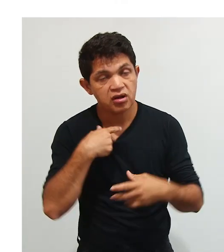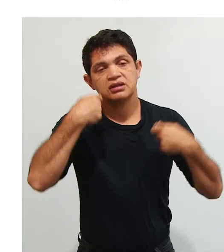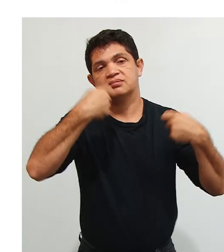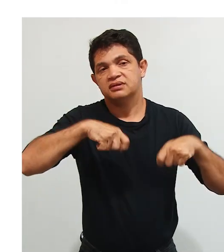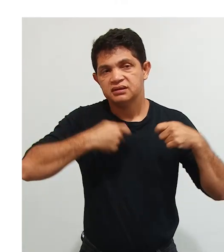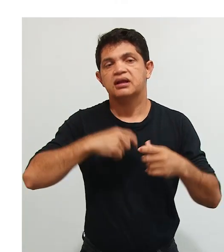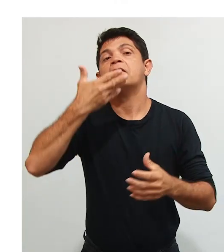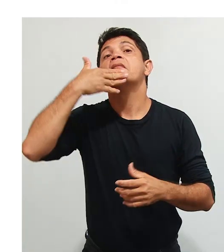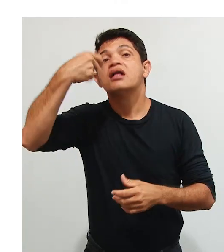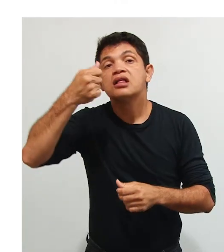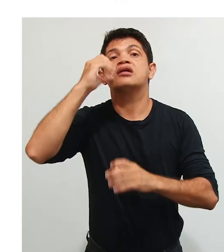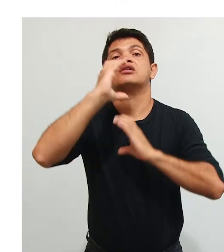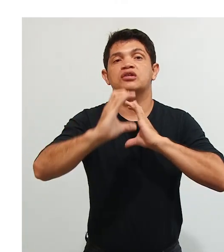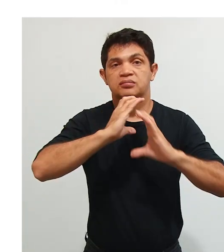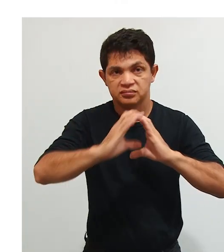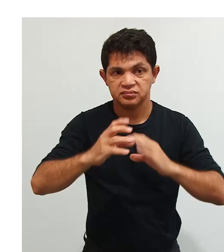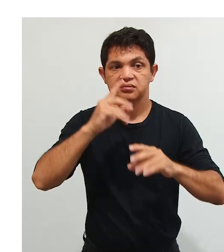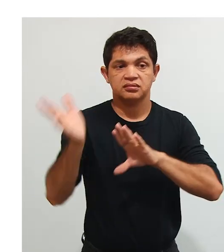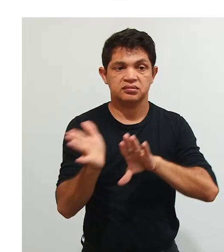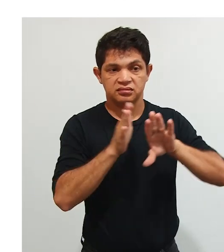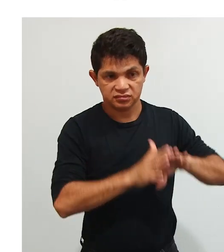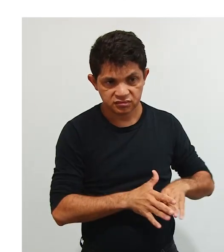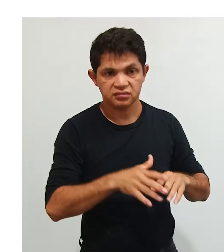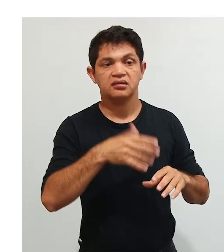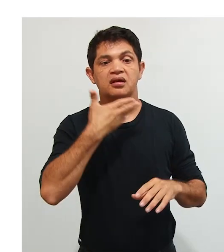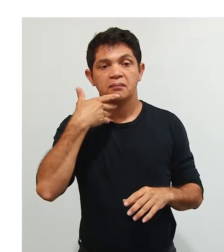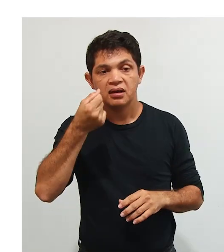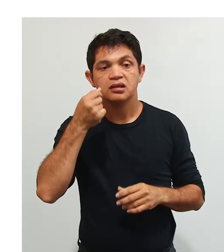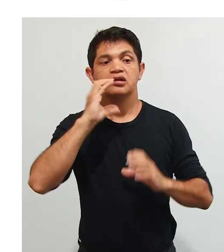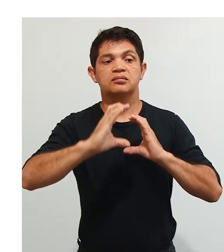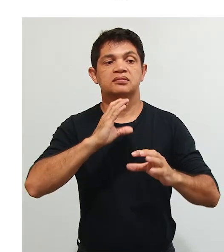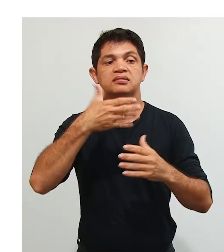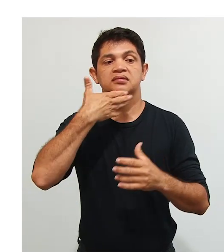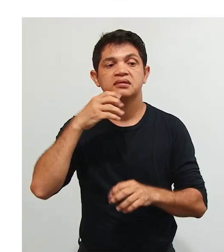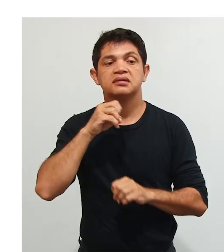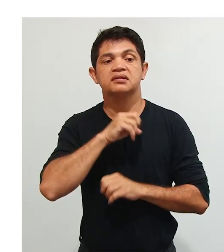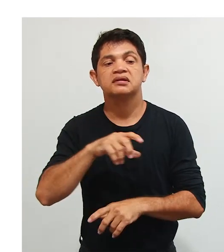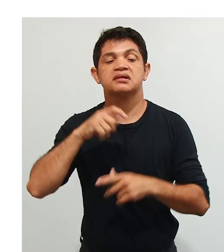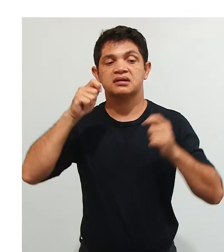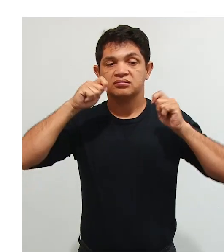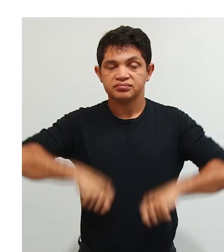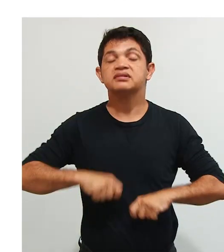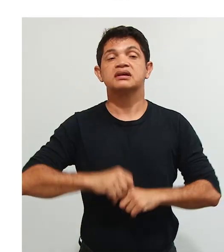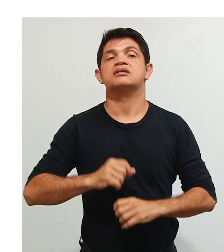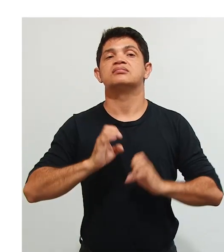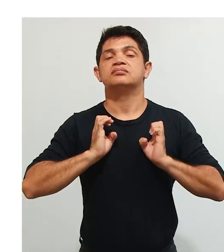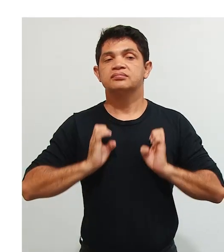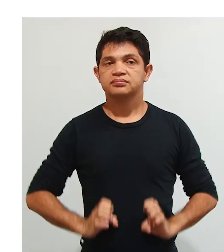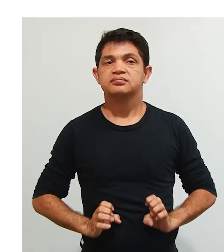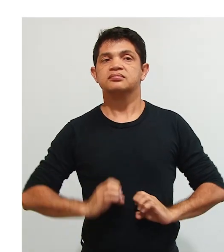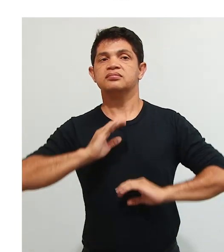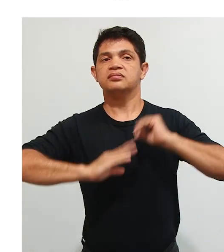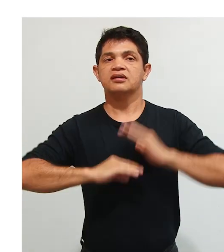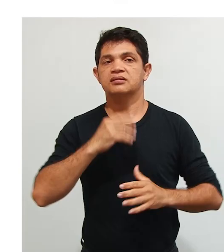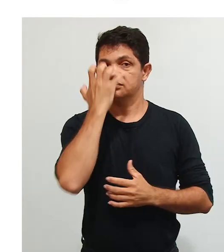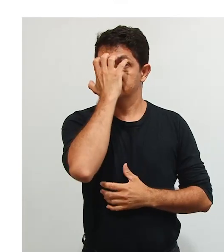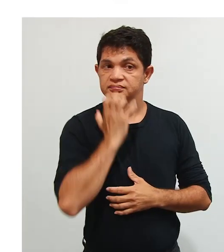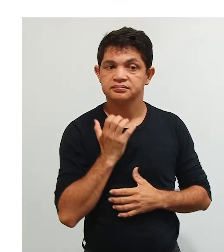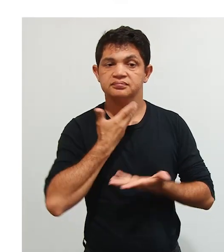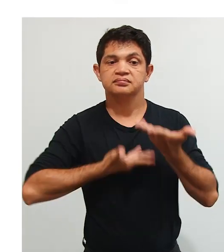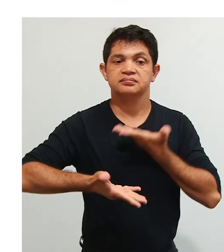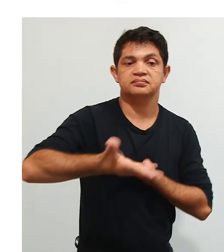Melhore a sua comunicação. Elogie a pessoa sinceramente. Então, é importante trazer o feedback